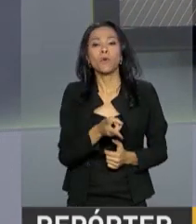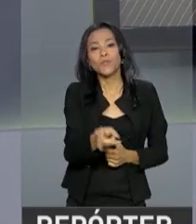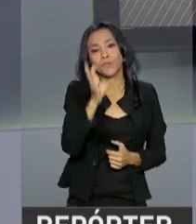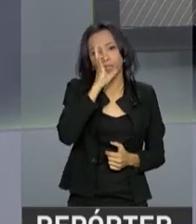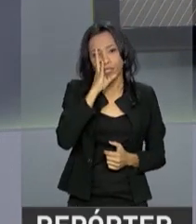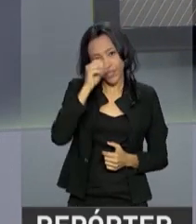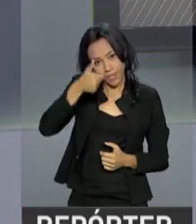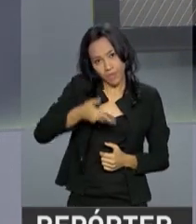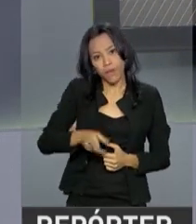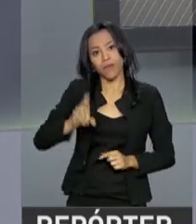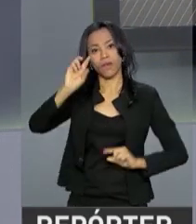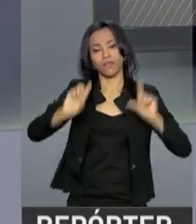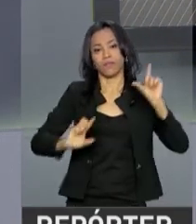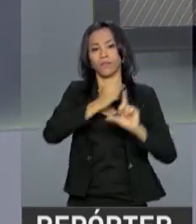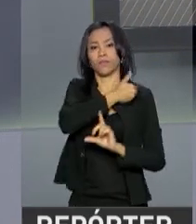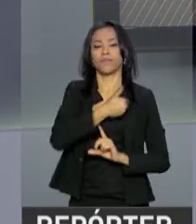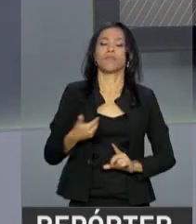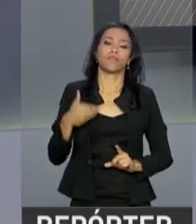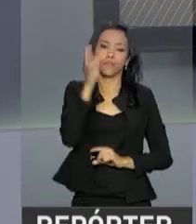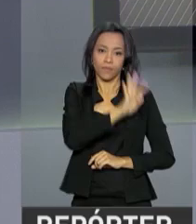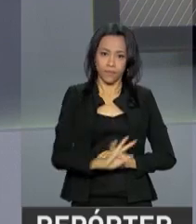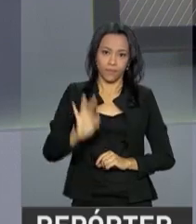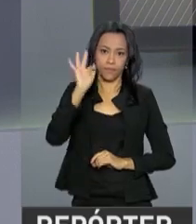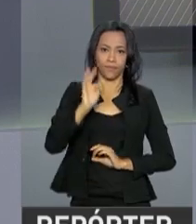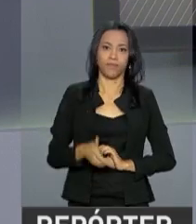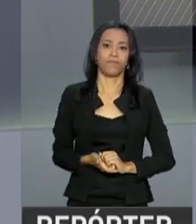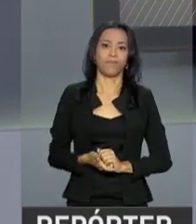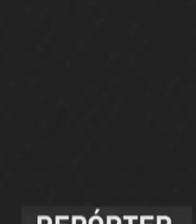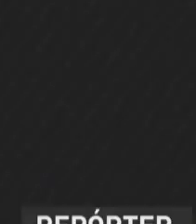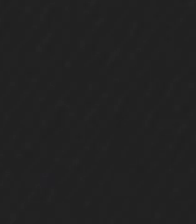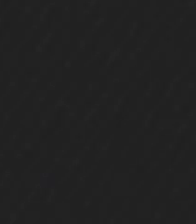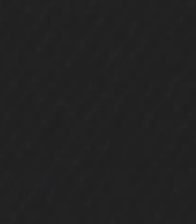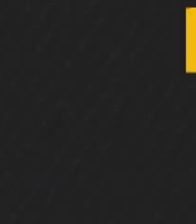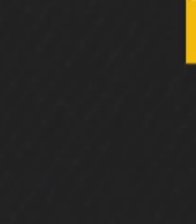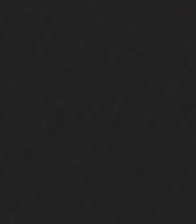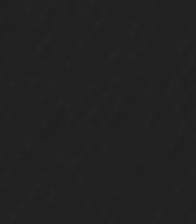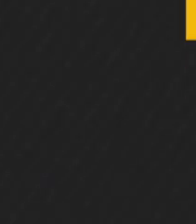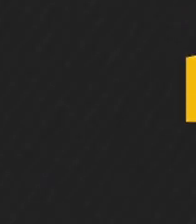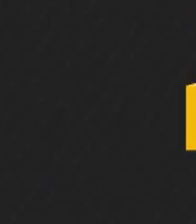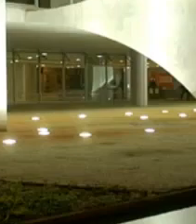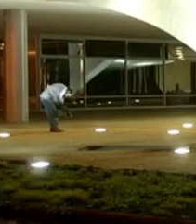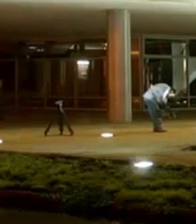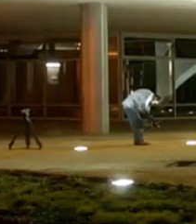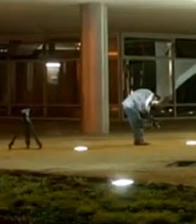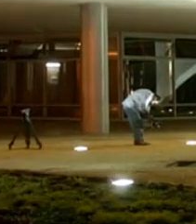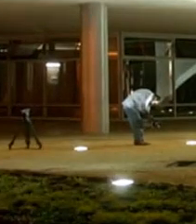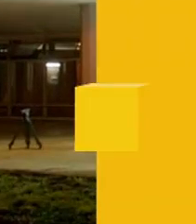Continue com a gente aqui na NBR, a TV do Governo Federal.